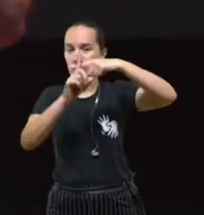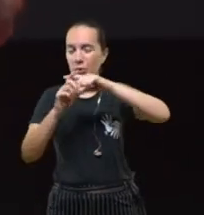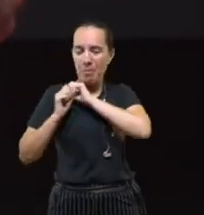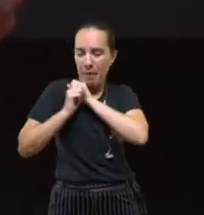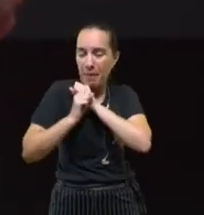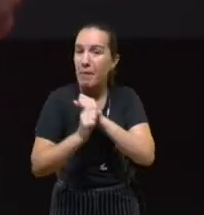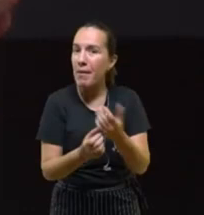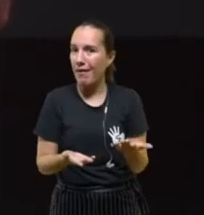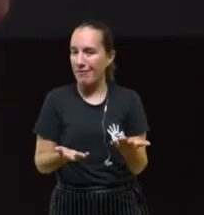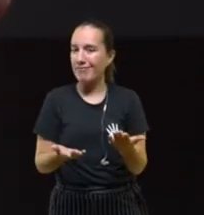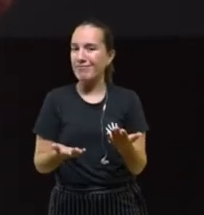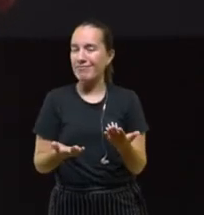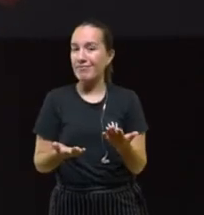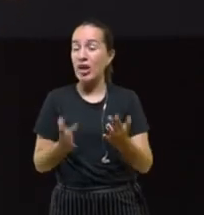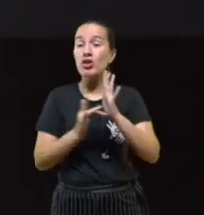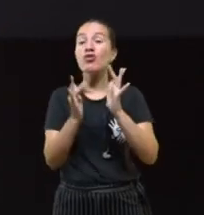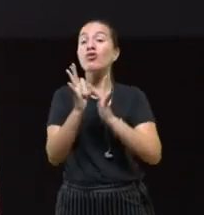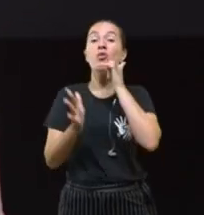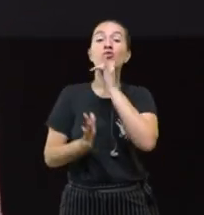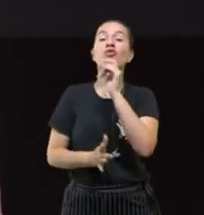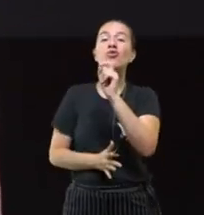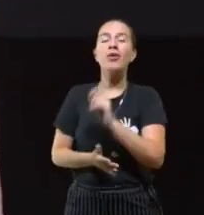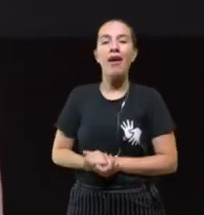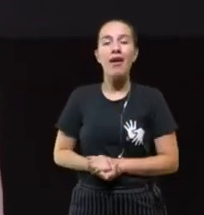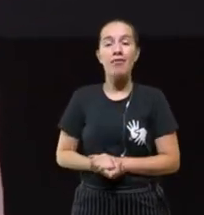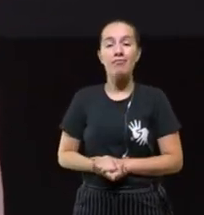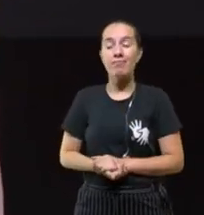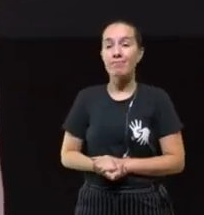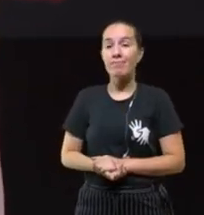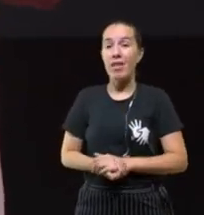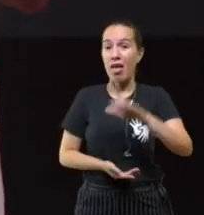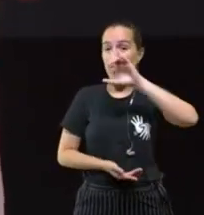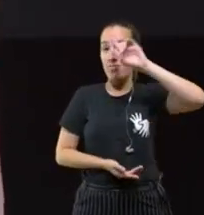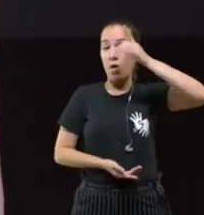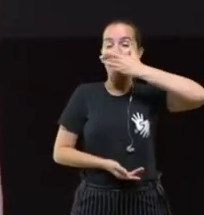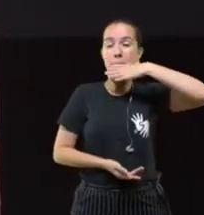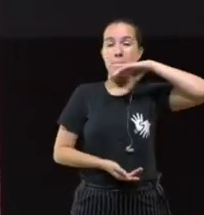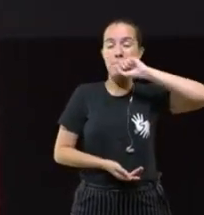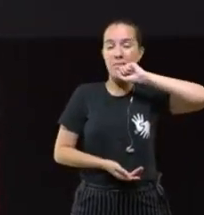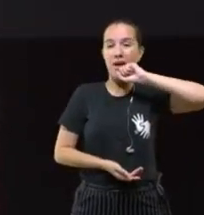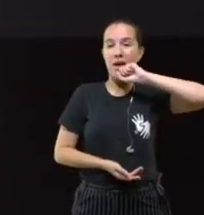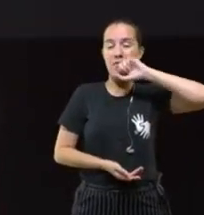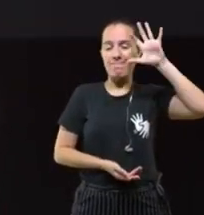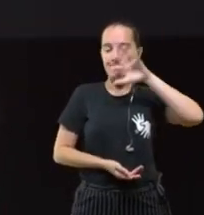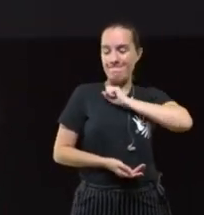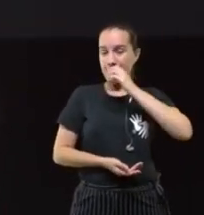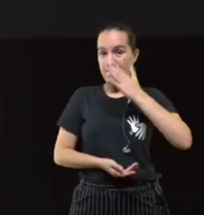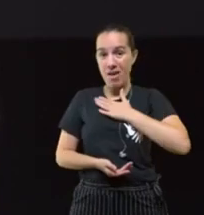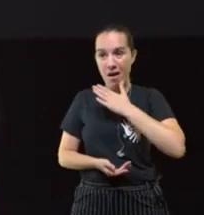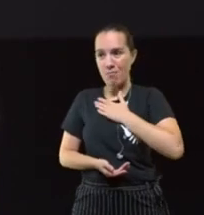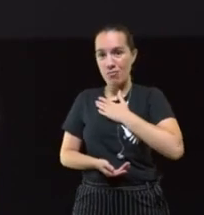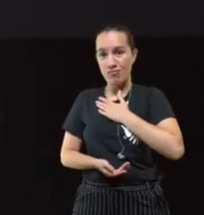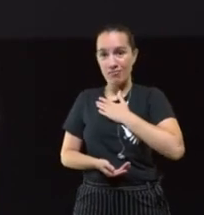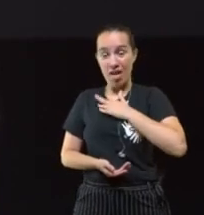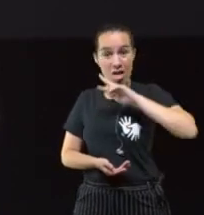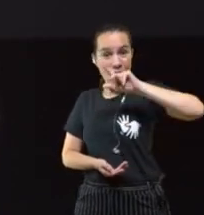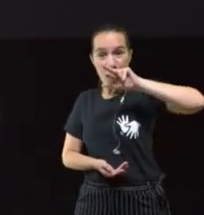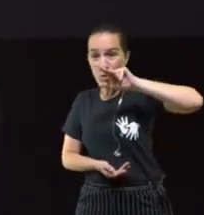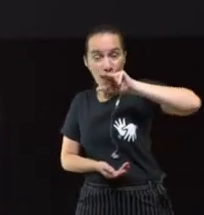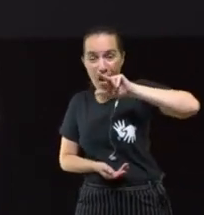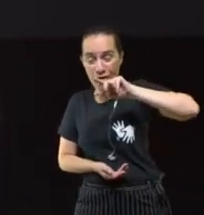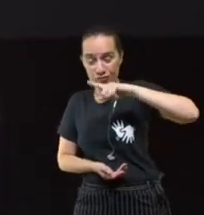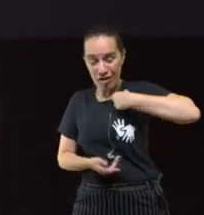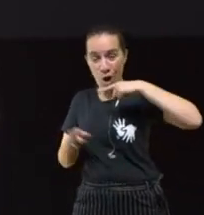ele falou: como o Pai me amou, assim eu os amei.